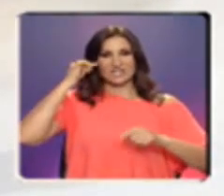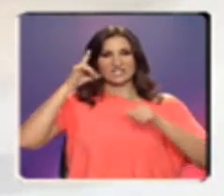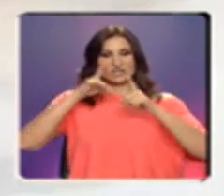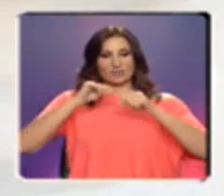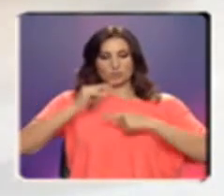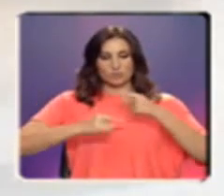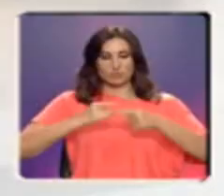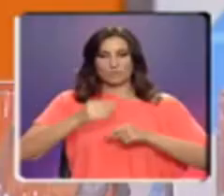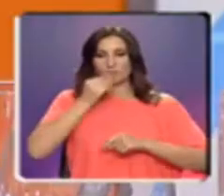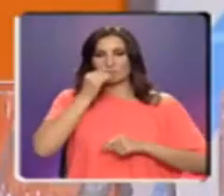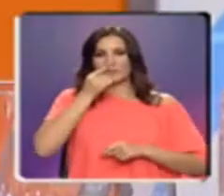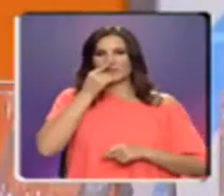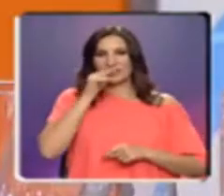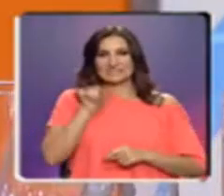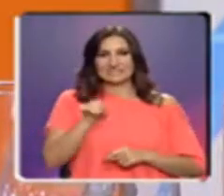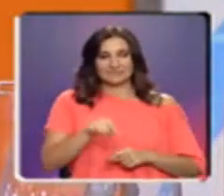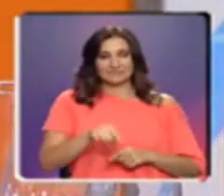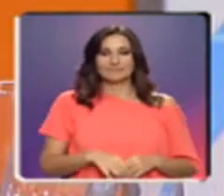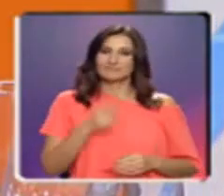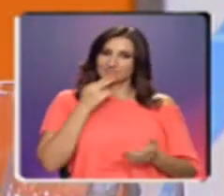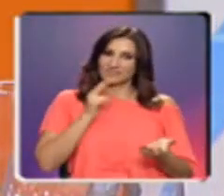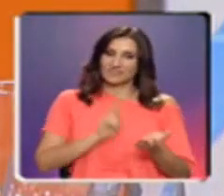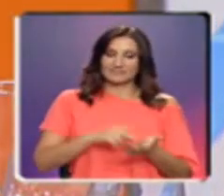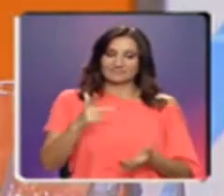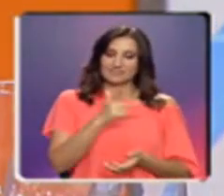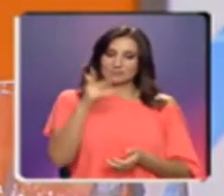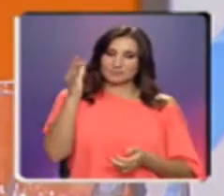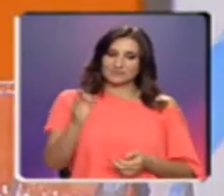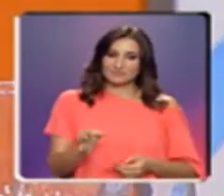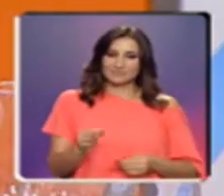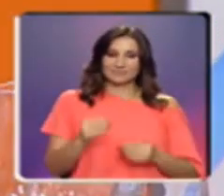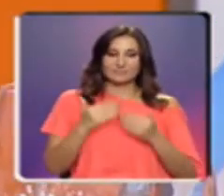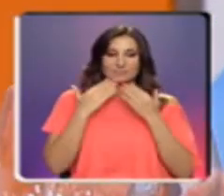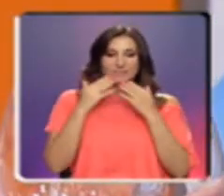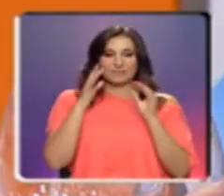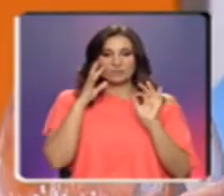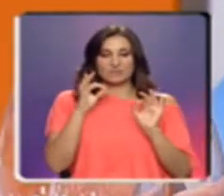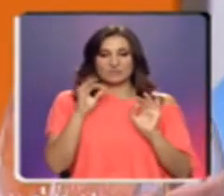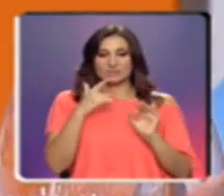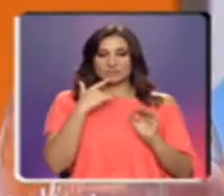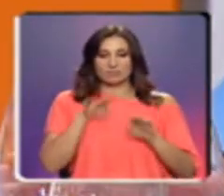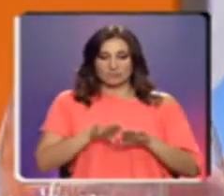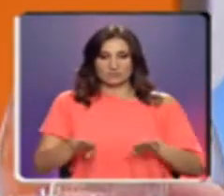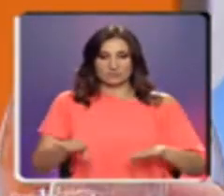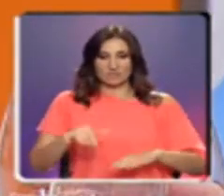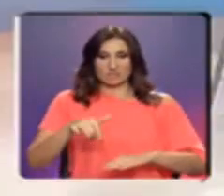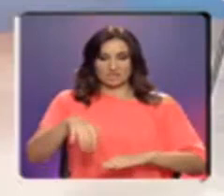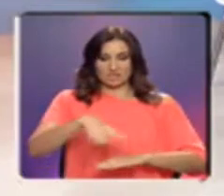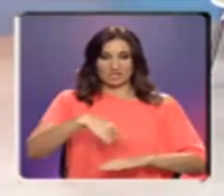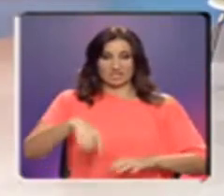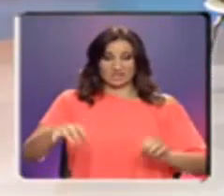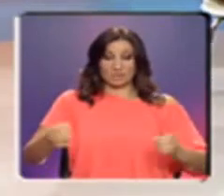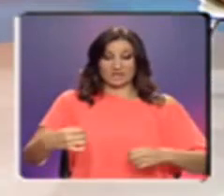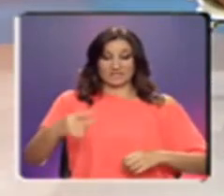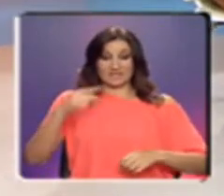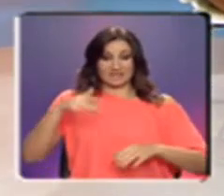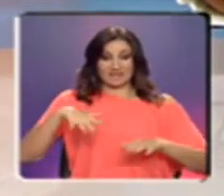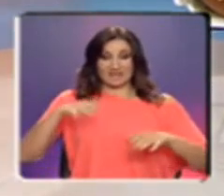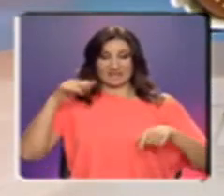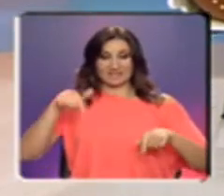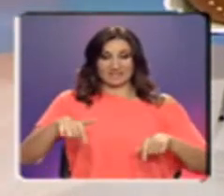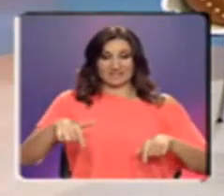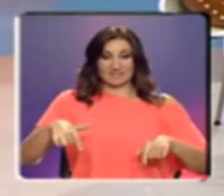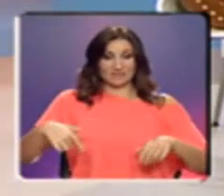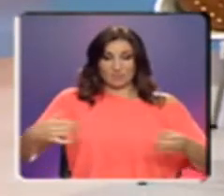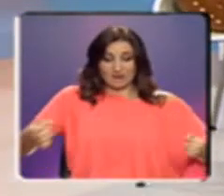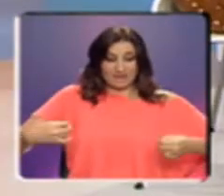suas comidas de eleição. É verdade, sim senhora. 100%. Muito obrigado. Sério? Cuidado, não pode pousar aqui nada porque aqui não está nada à frente. Não sei se já percebeu. Não está nada à